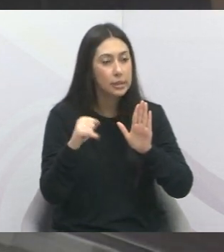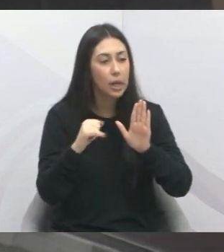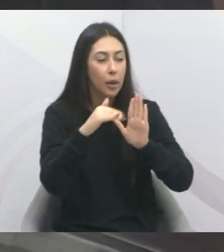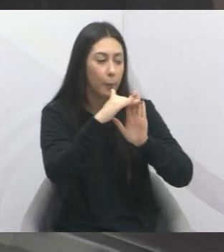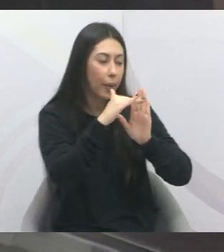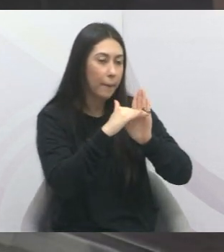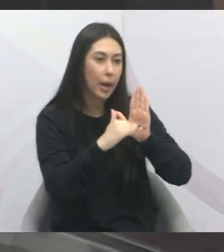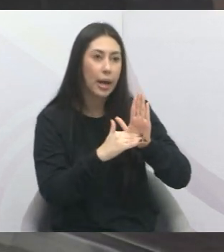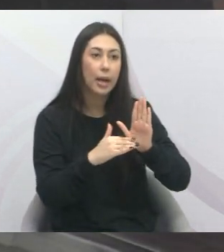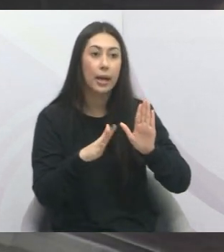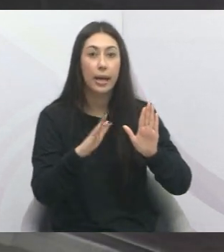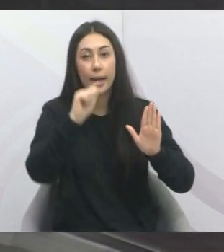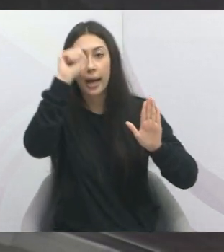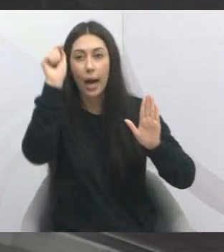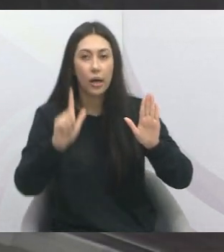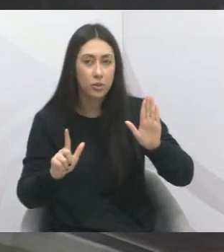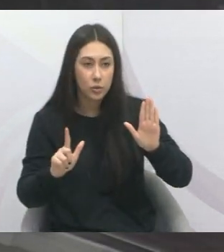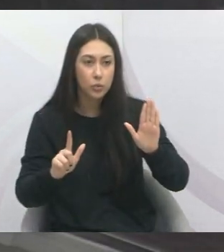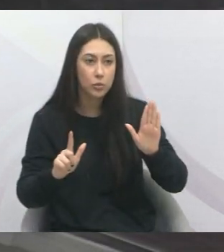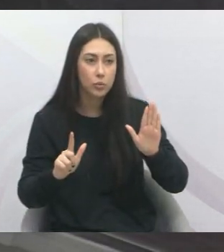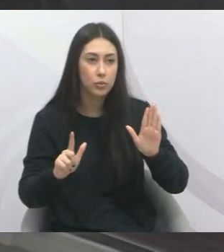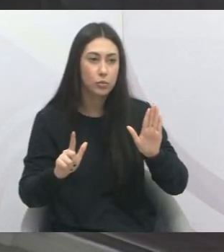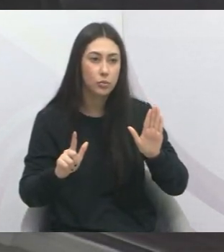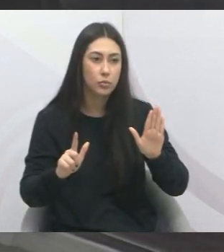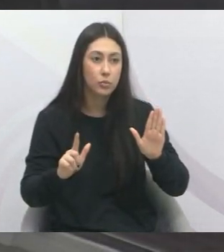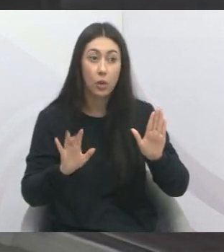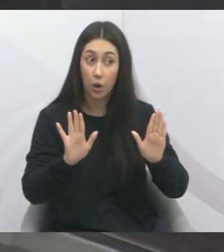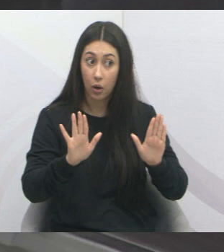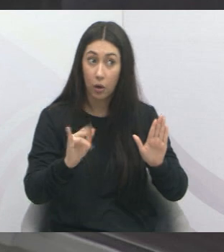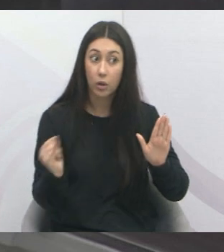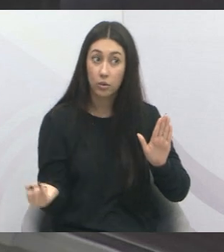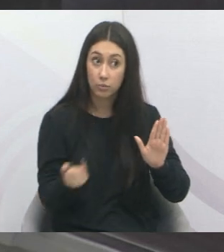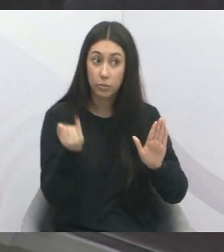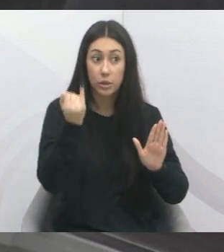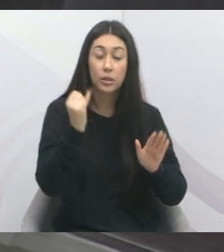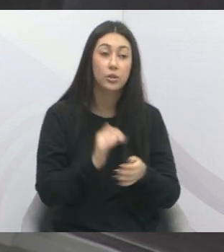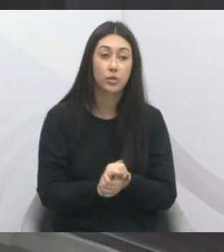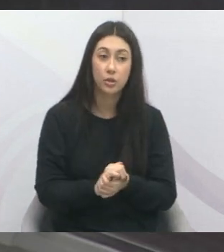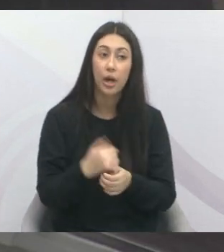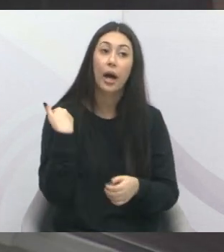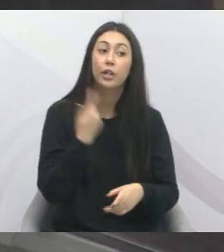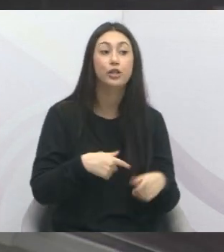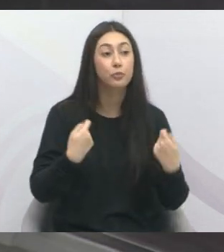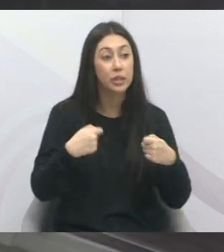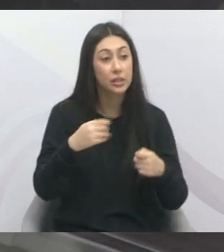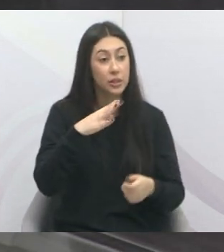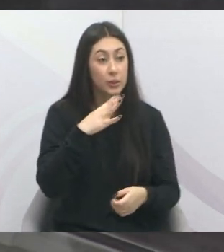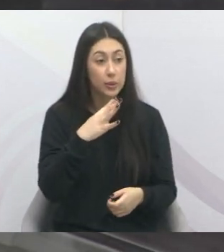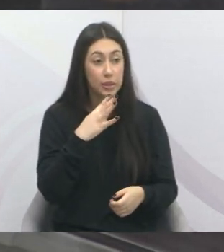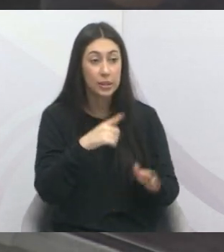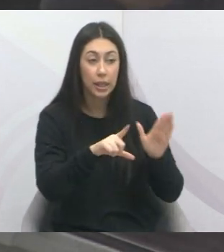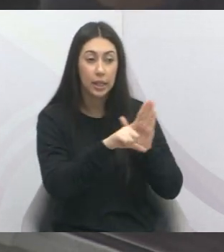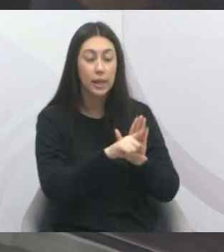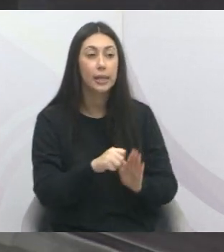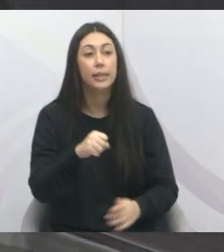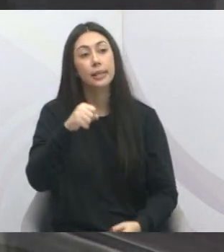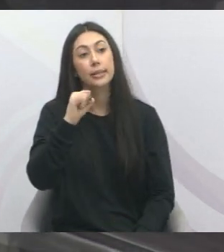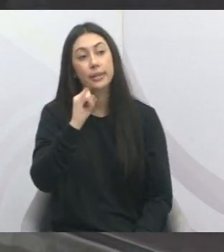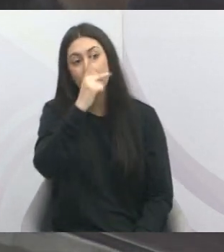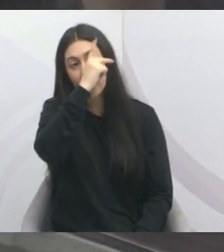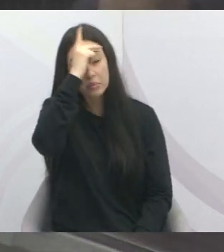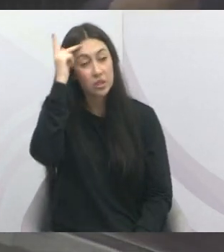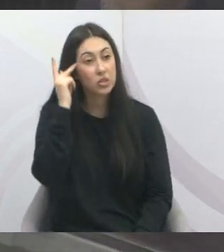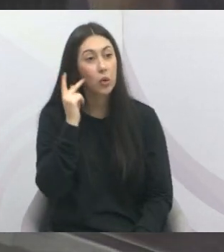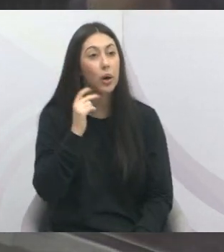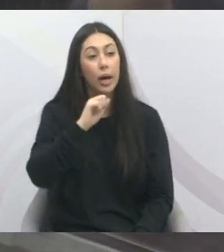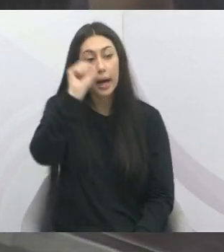você tem lá. O azul, olha que importante, a gente tem que conhecer a lei. Então, se o cara lá é de baixo risco, ele